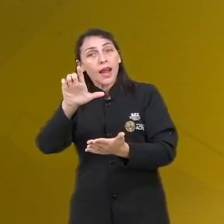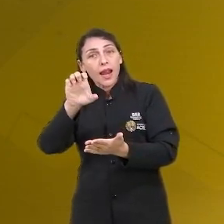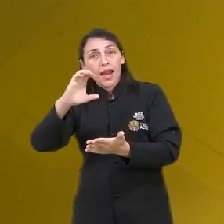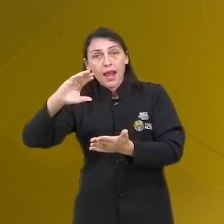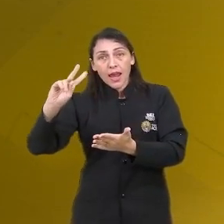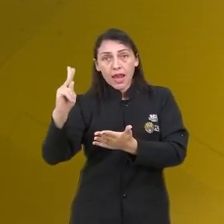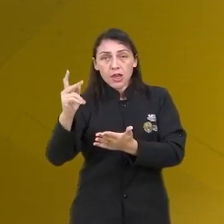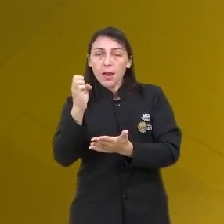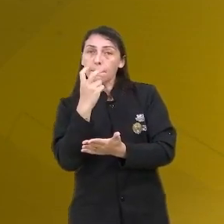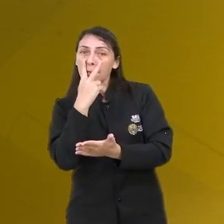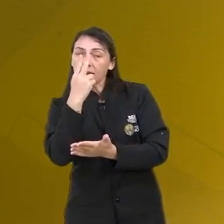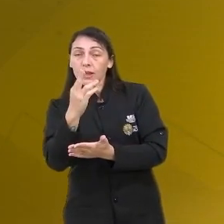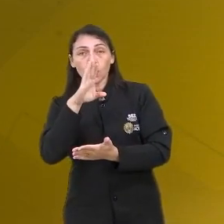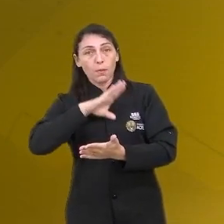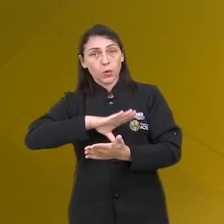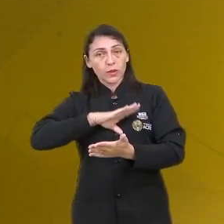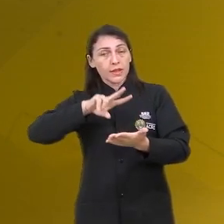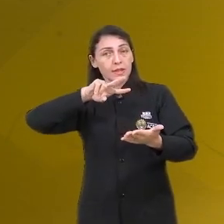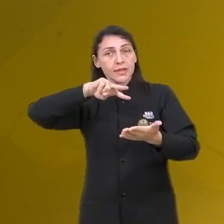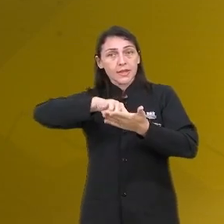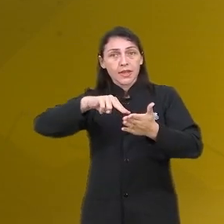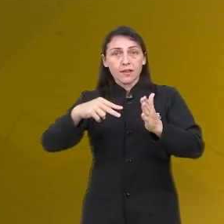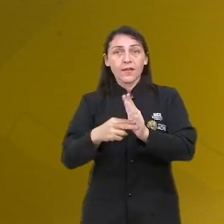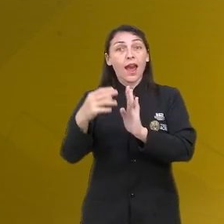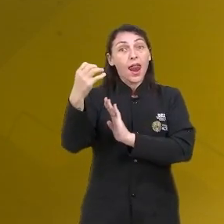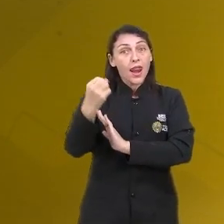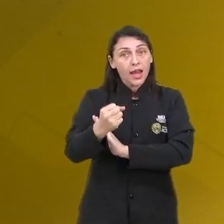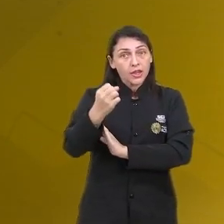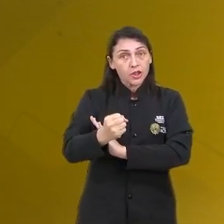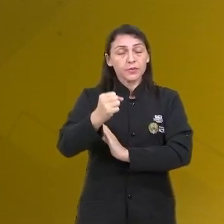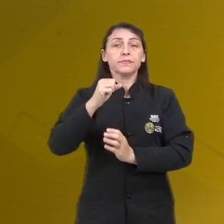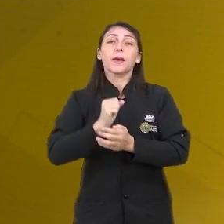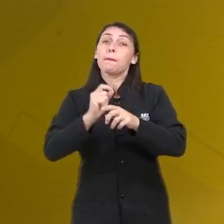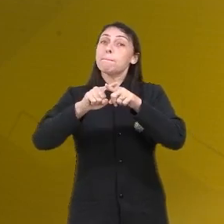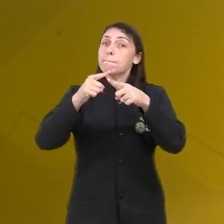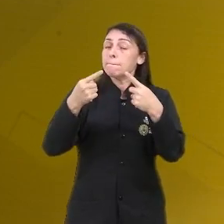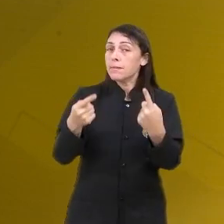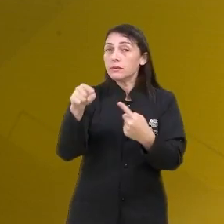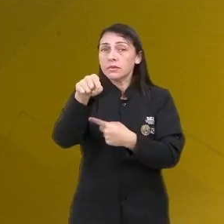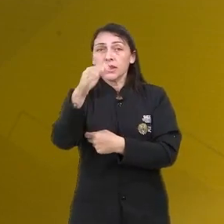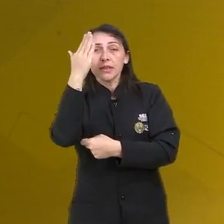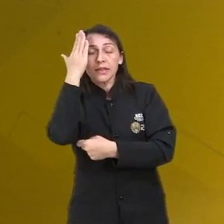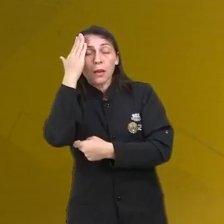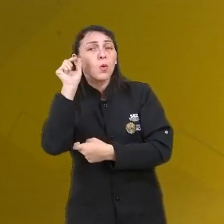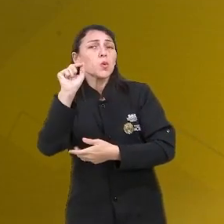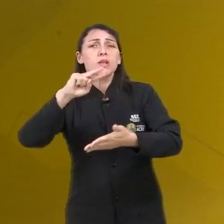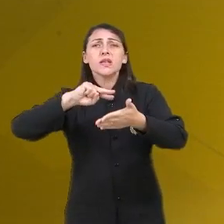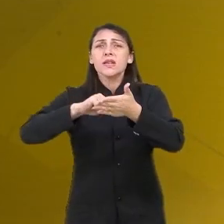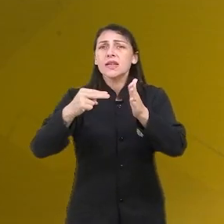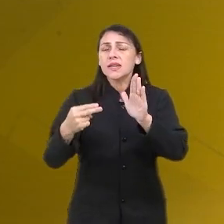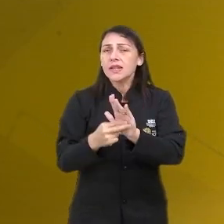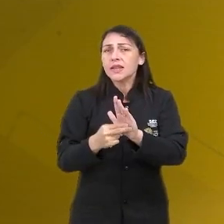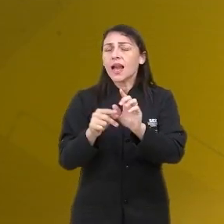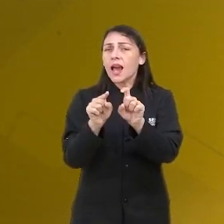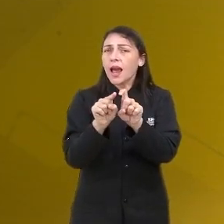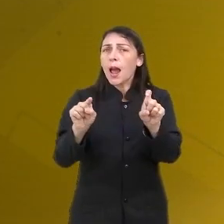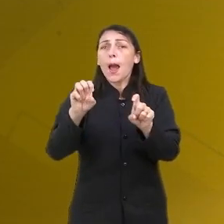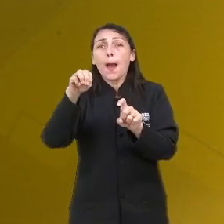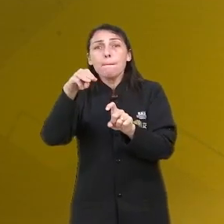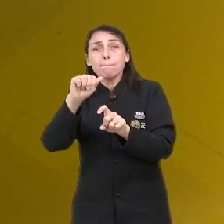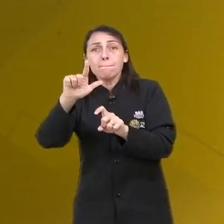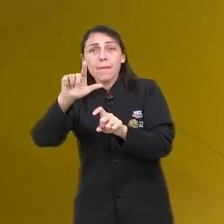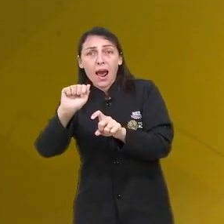é muito parecido com o português e significa leite. Mas você sabe o que significa a expressão mala